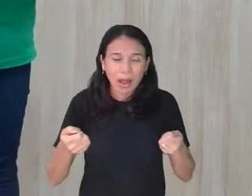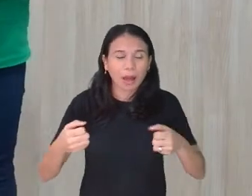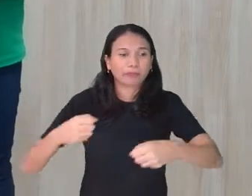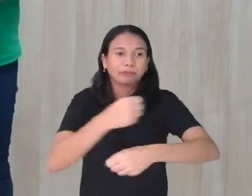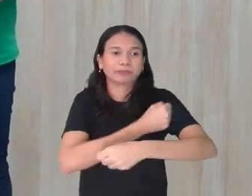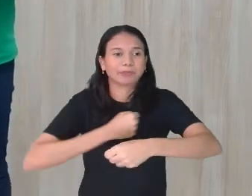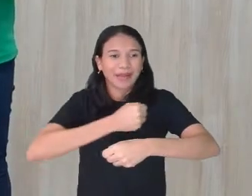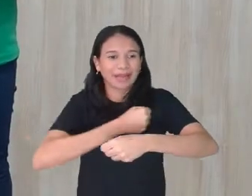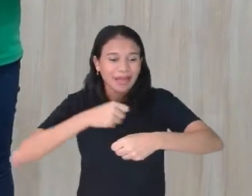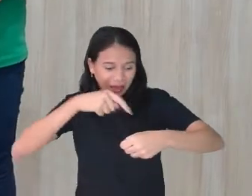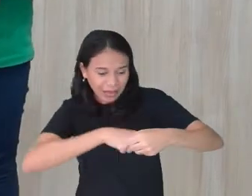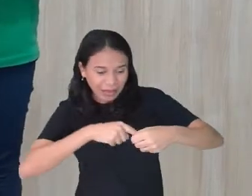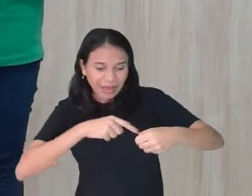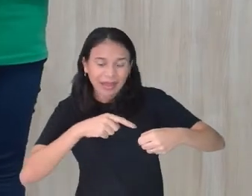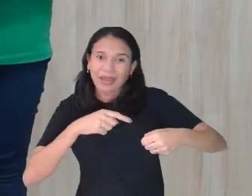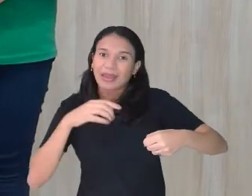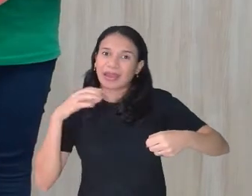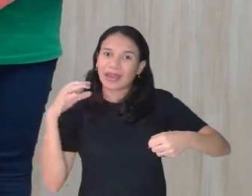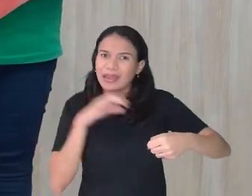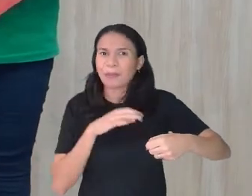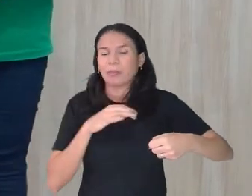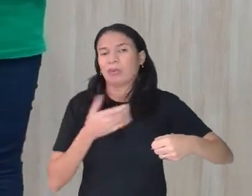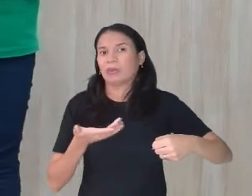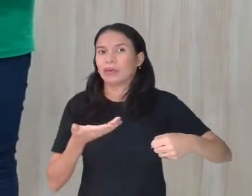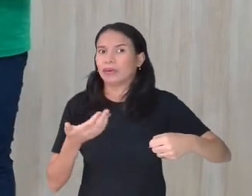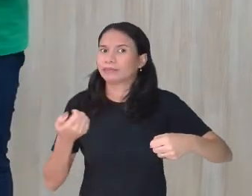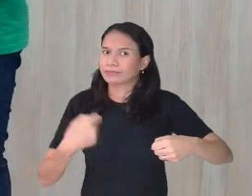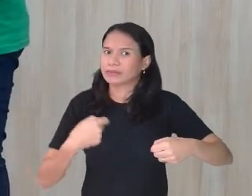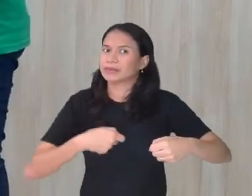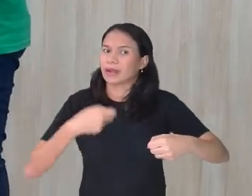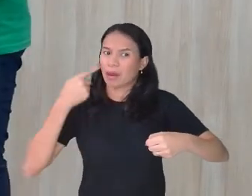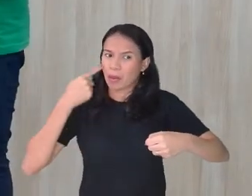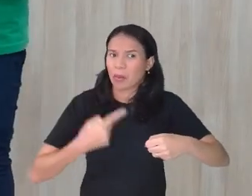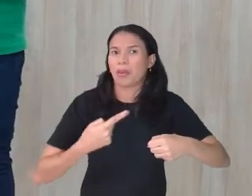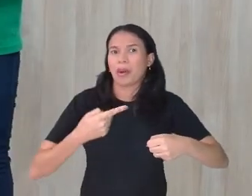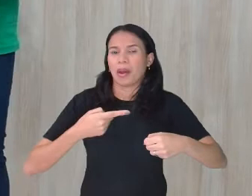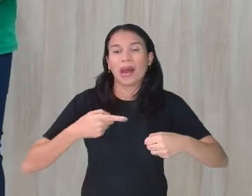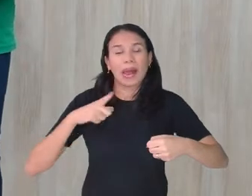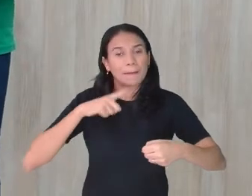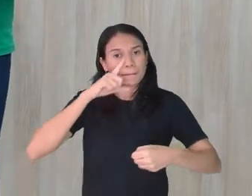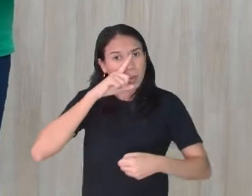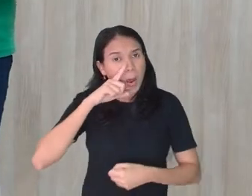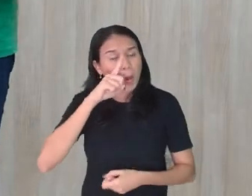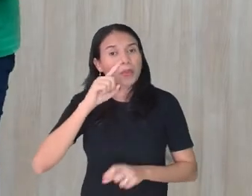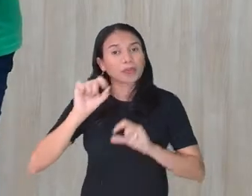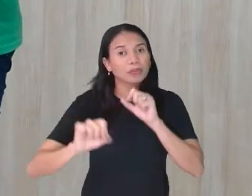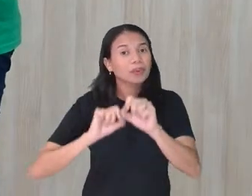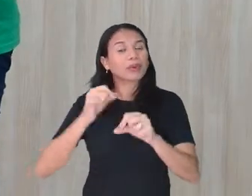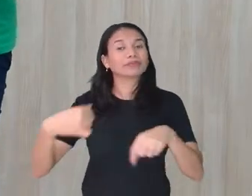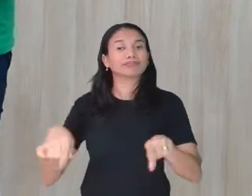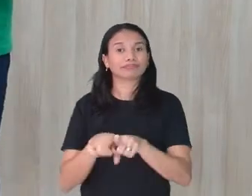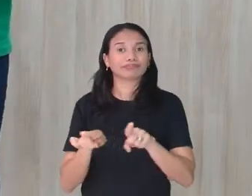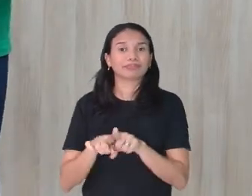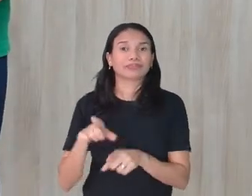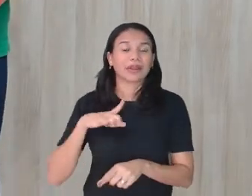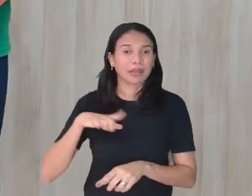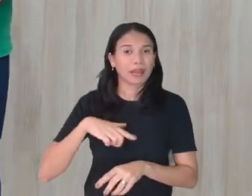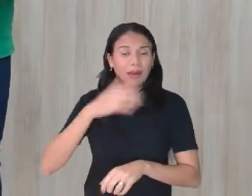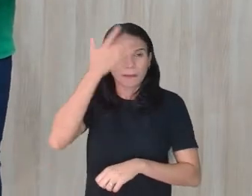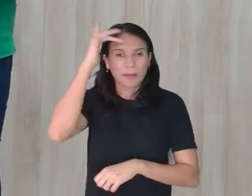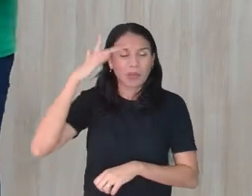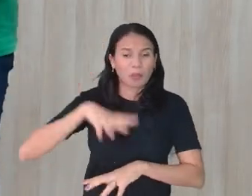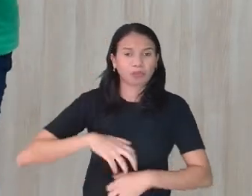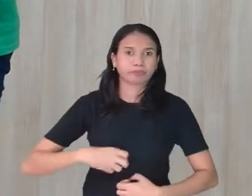querendo aproveitar. Gente, às vezes isso aí vai trazer complicações mais graves em relação aí até mesmo uma